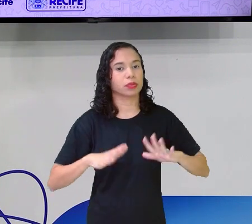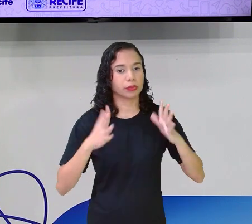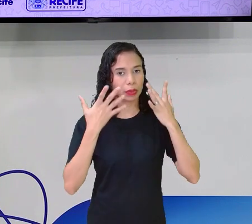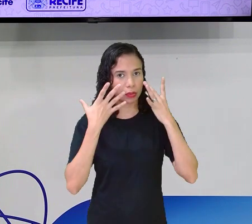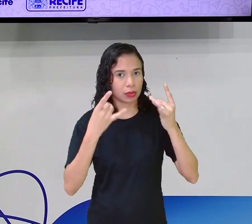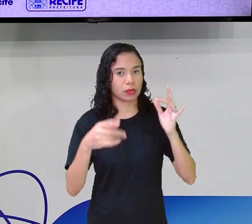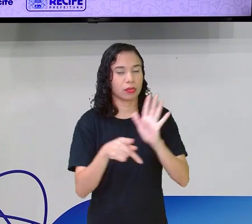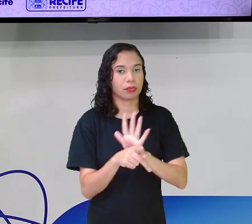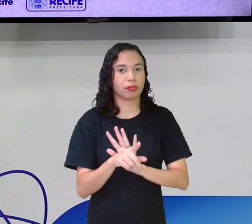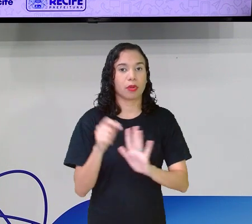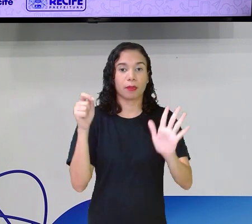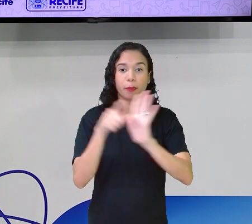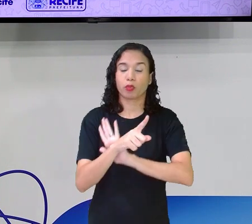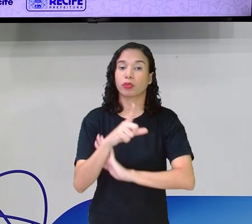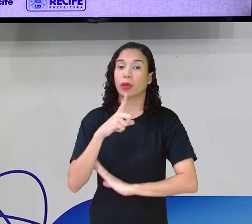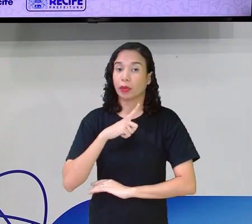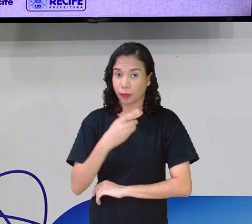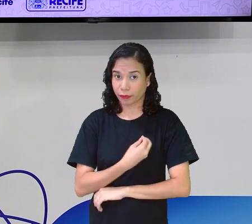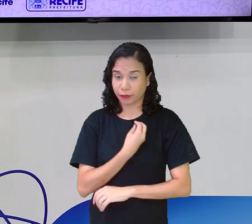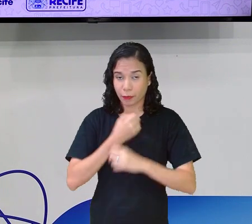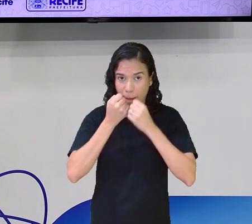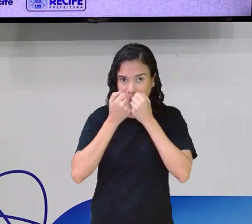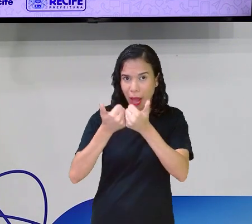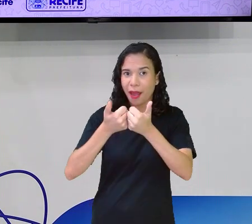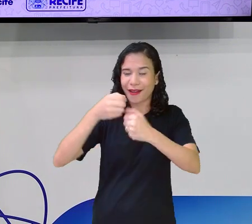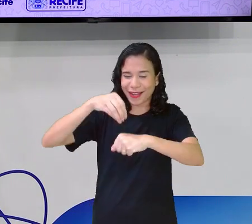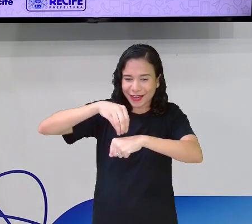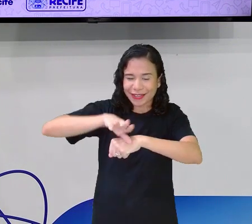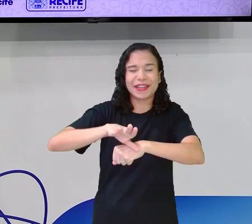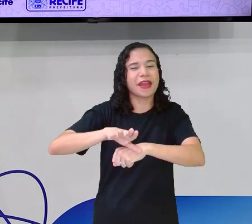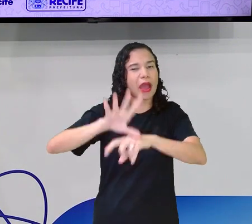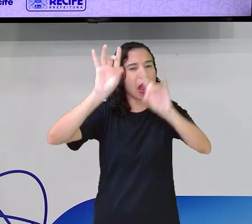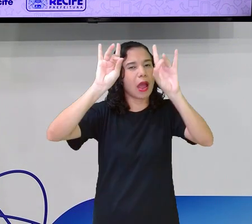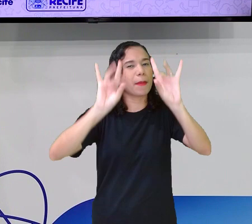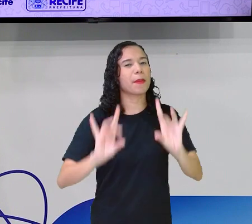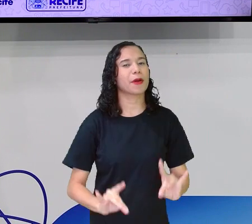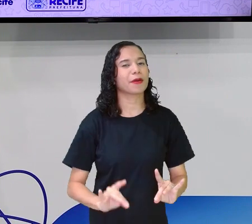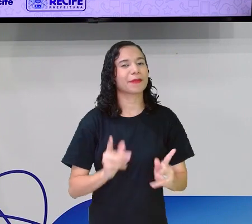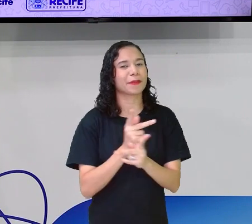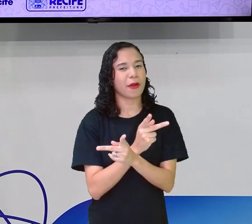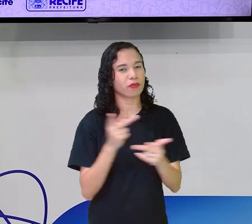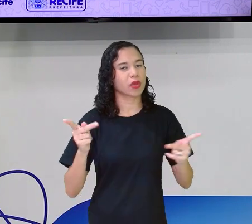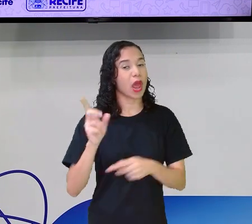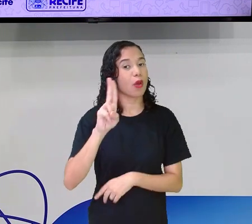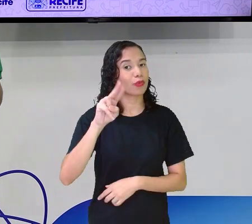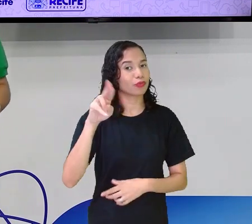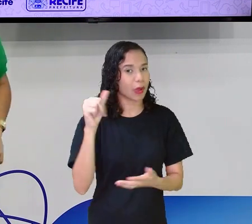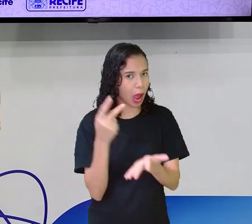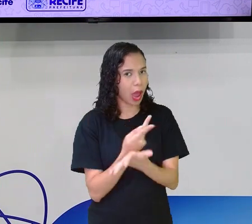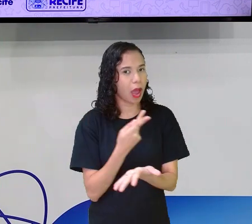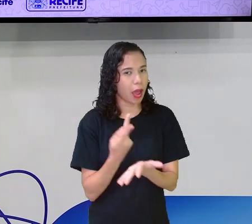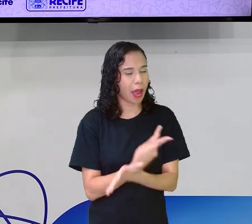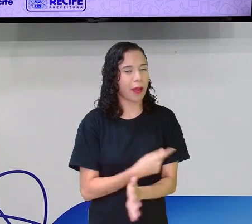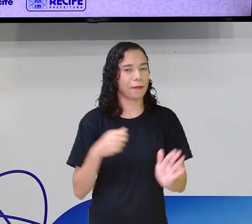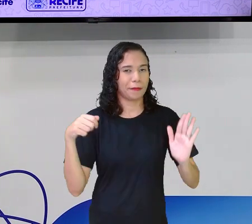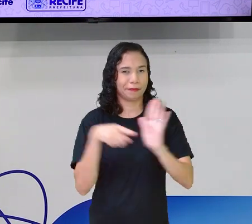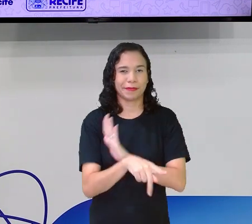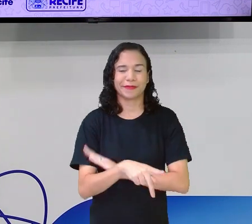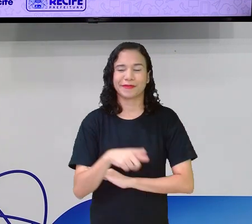atenção no que a questão está pedindo, beleza? Dica de ouro, hein? Para você não errar questões